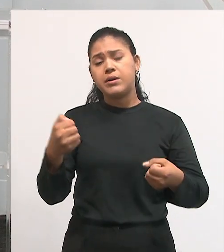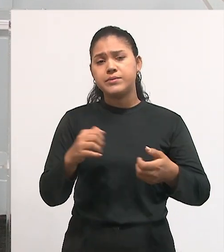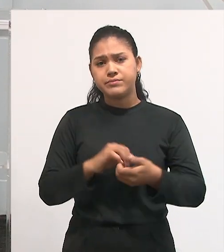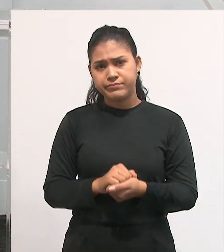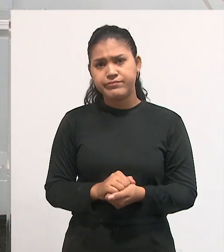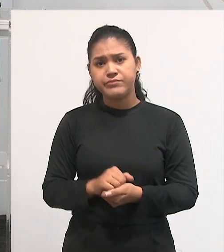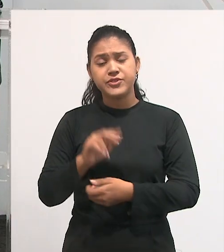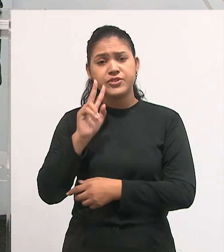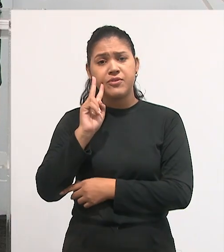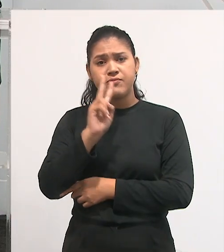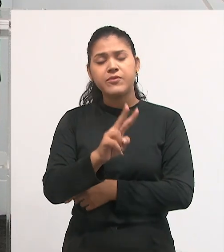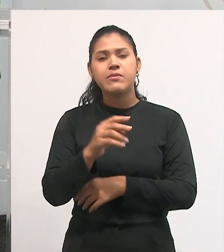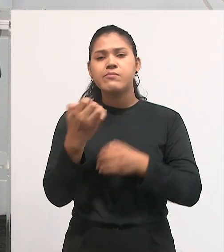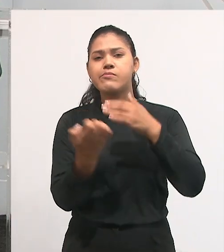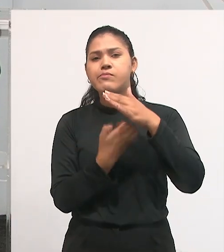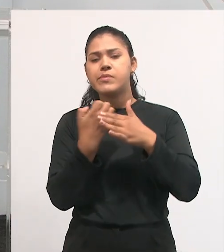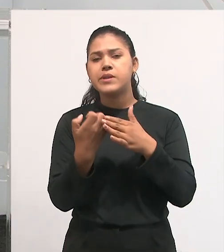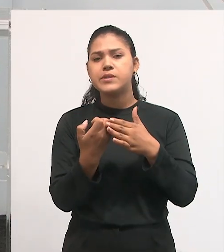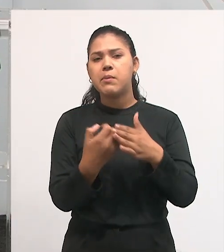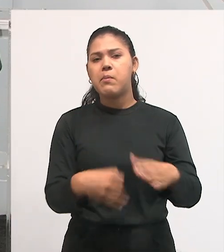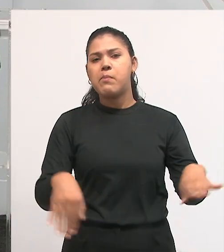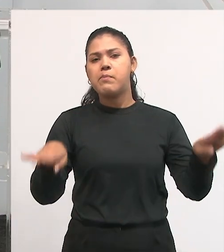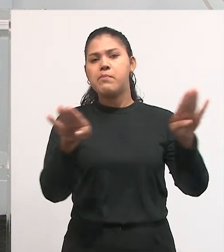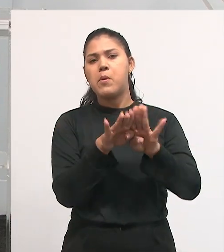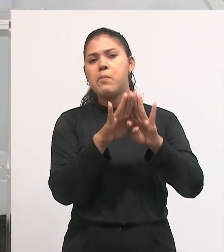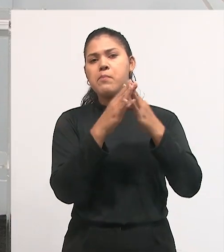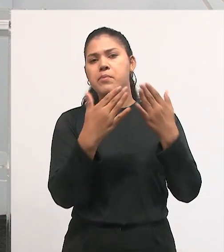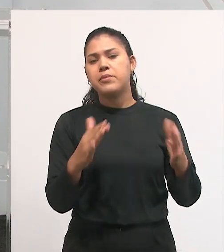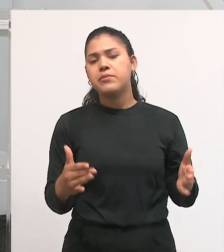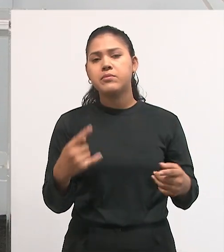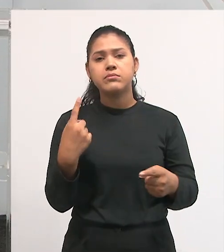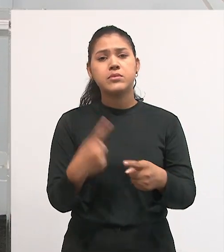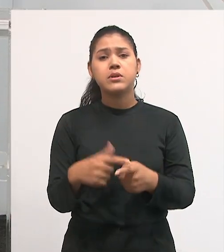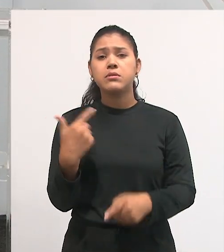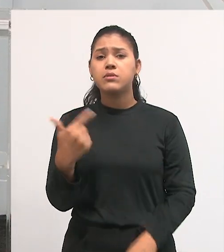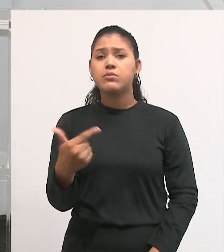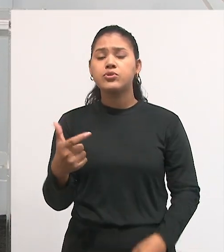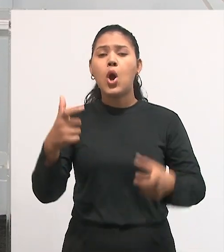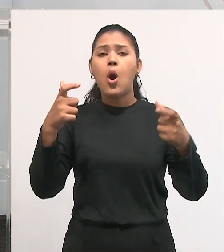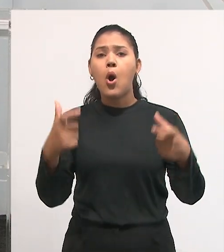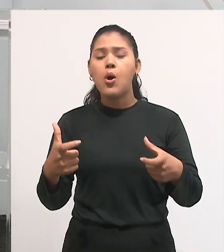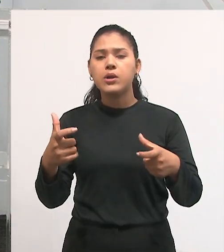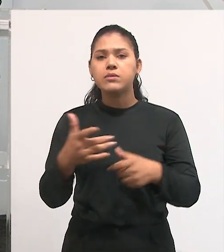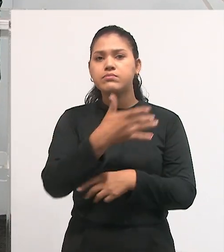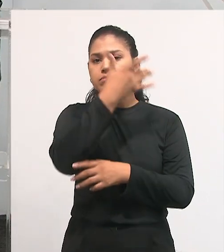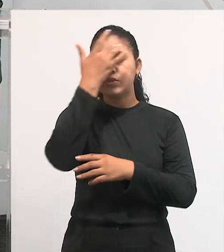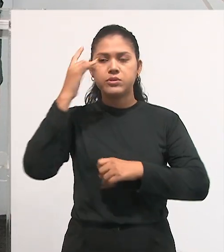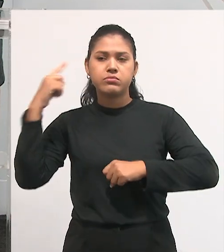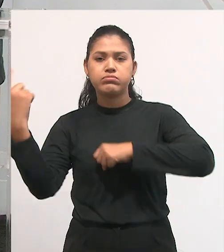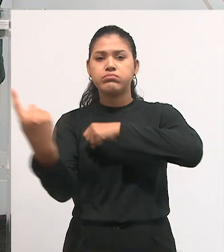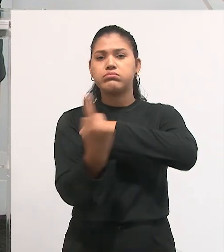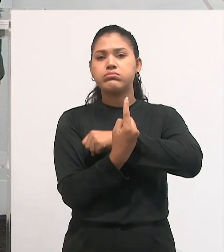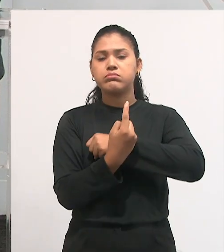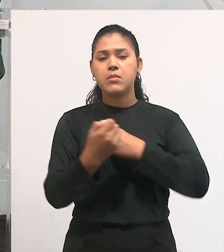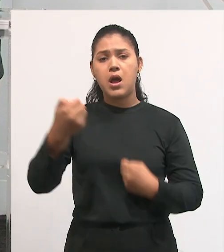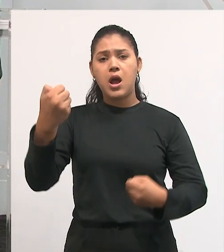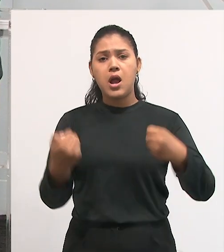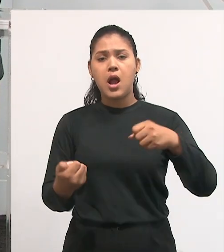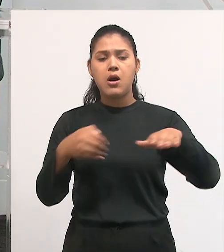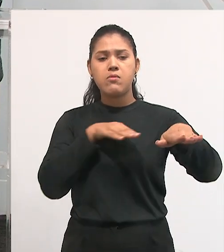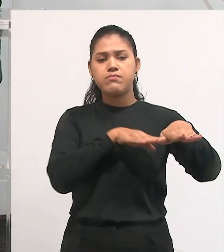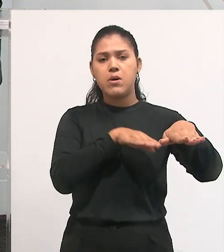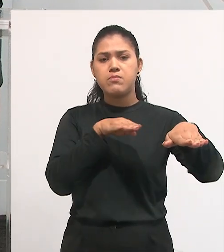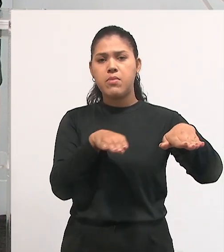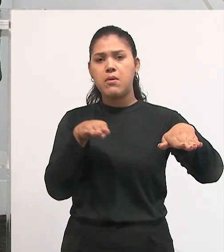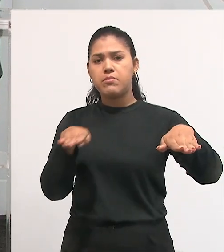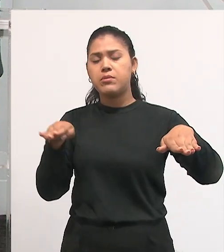empresas que quebraram, que fecharam, porque não tinham acesso específico para os clientes estacionar o carro. Uma coisa que a priori